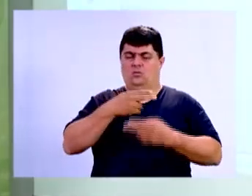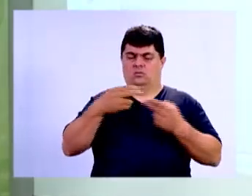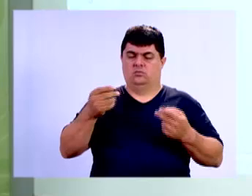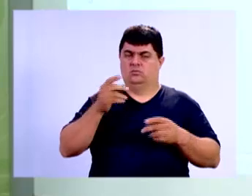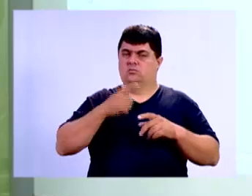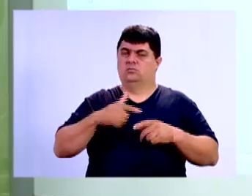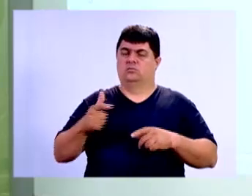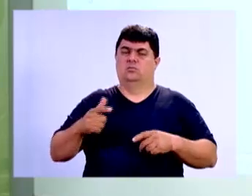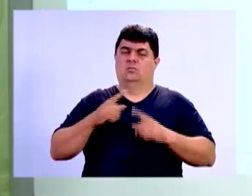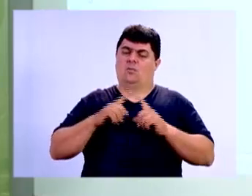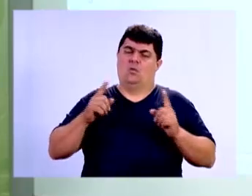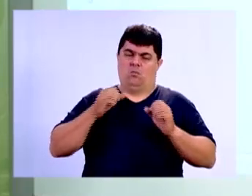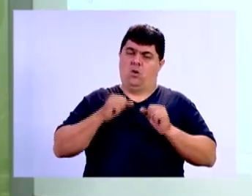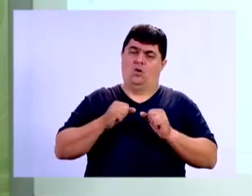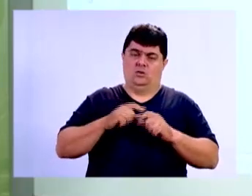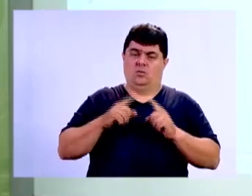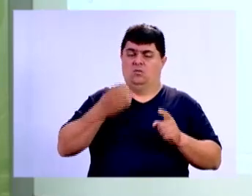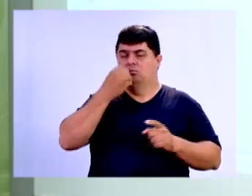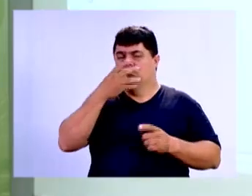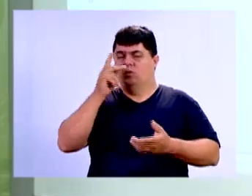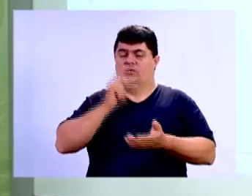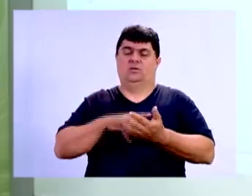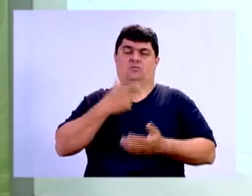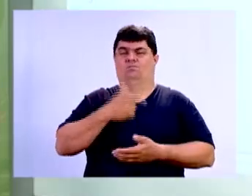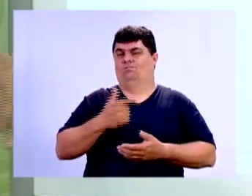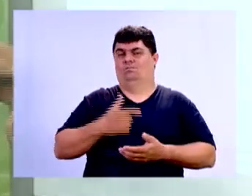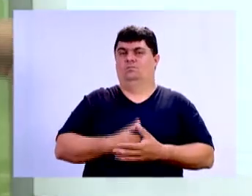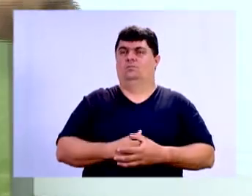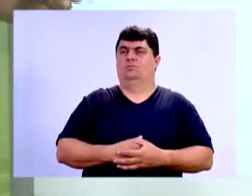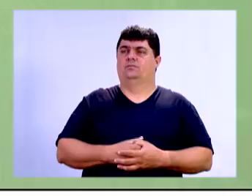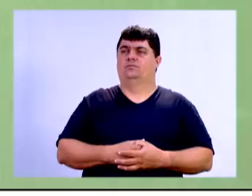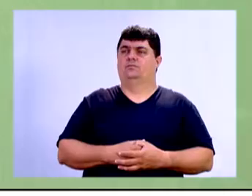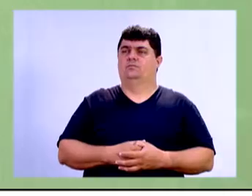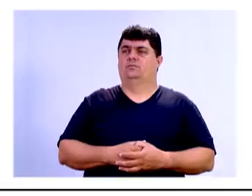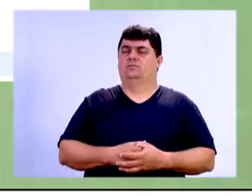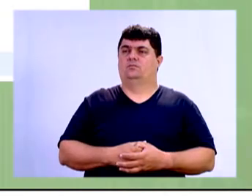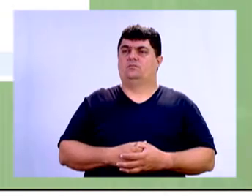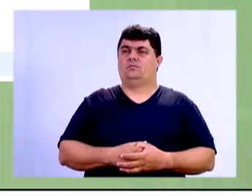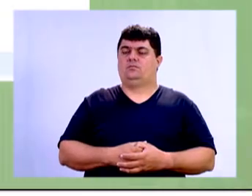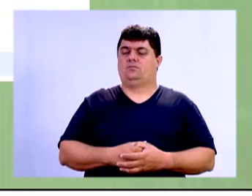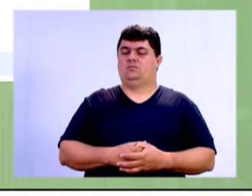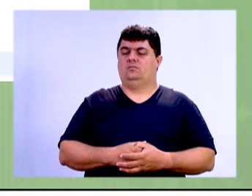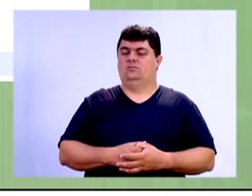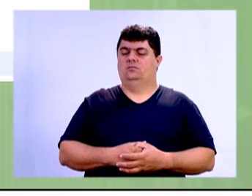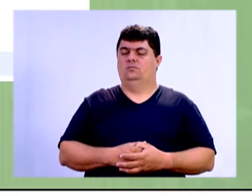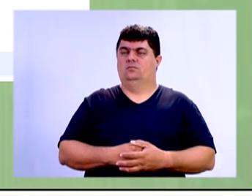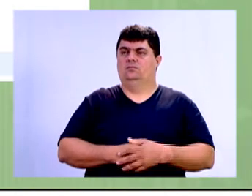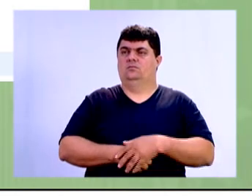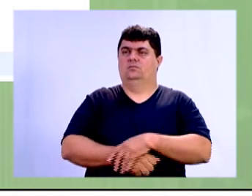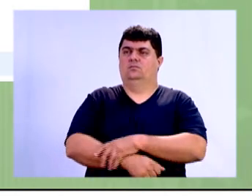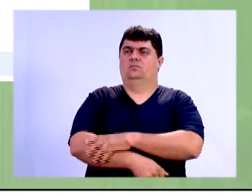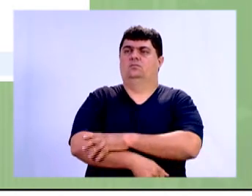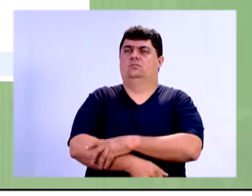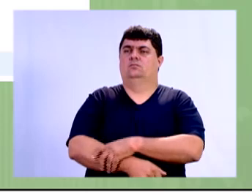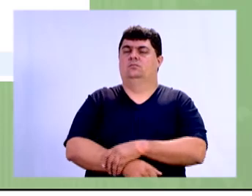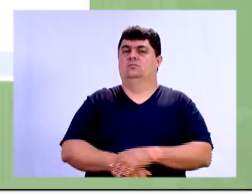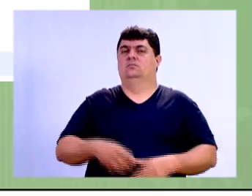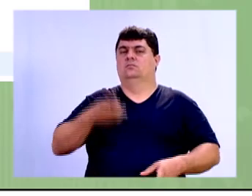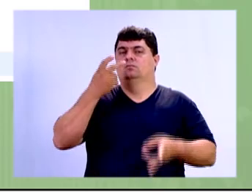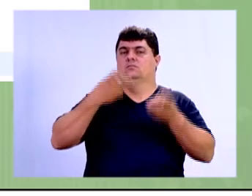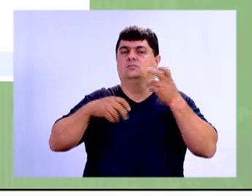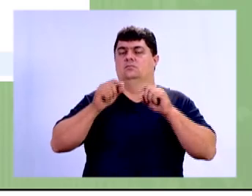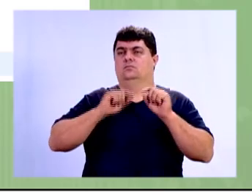de você poder trabalhar com objetos em vetores, mas não é o recomendado. Então, perceba, gente,